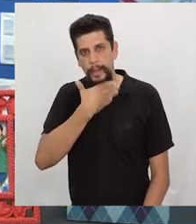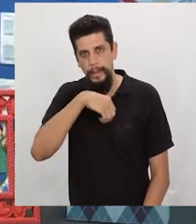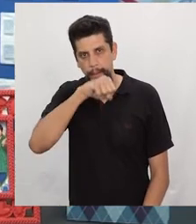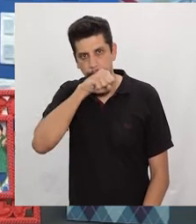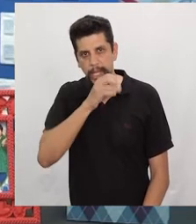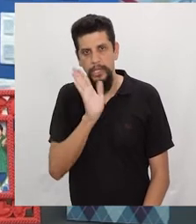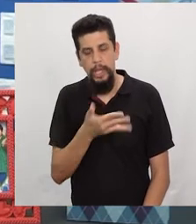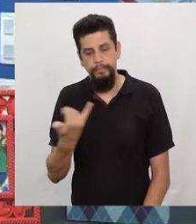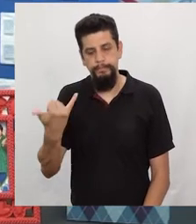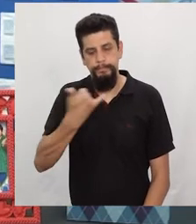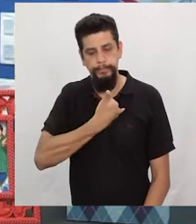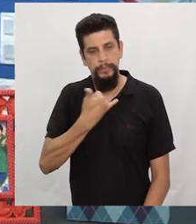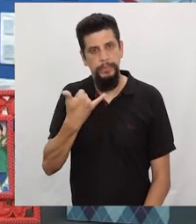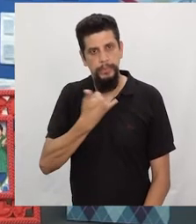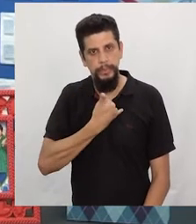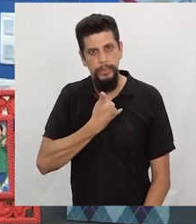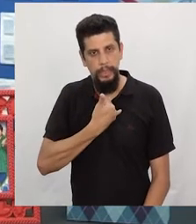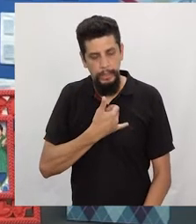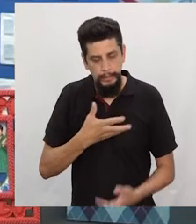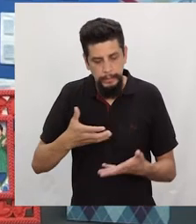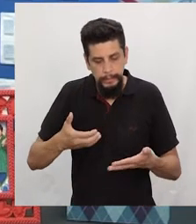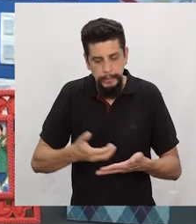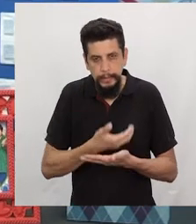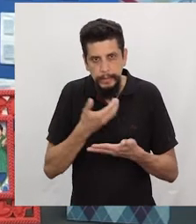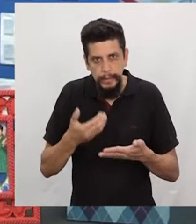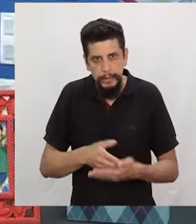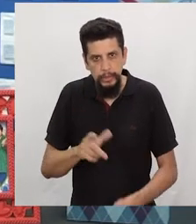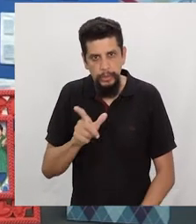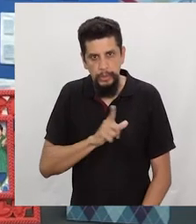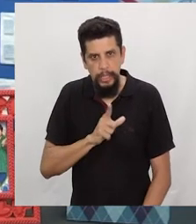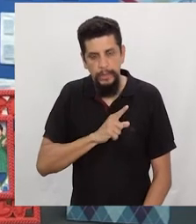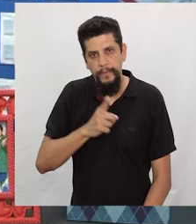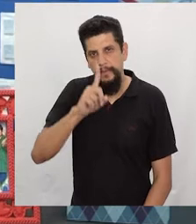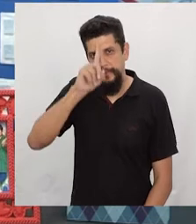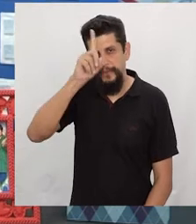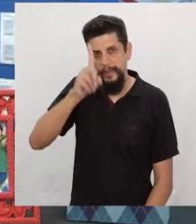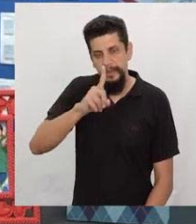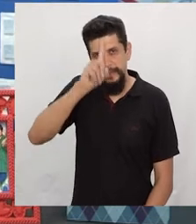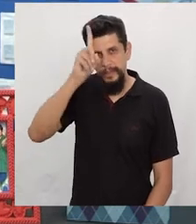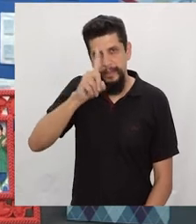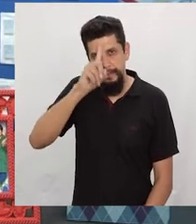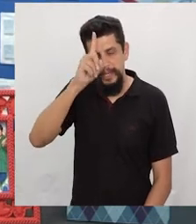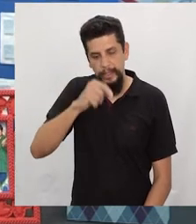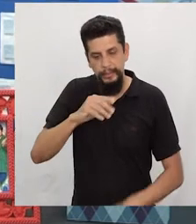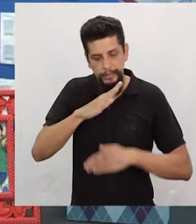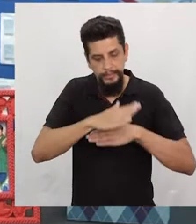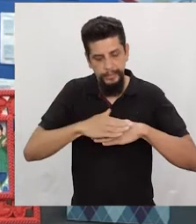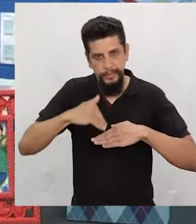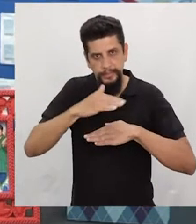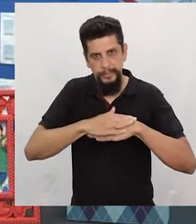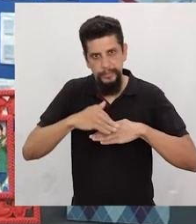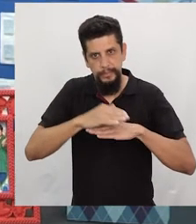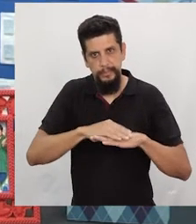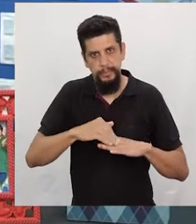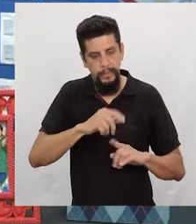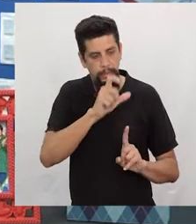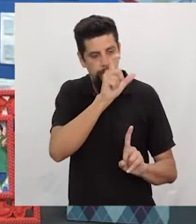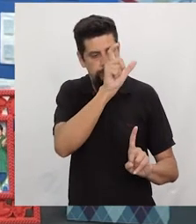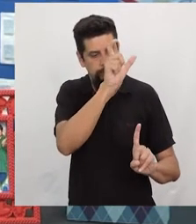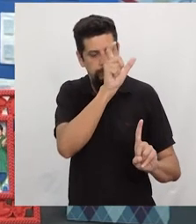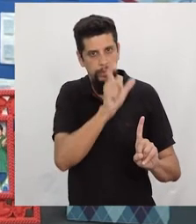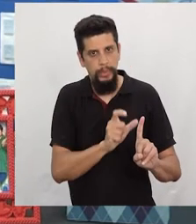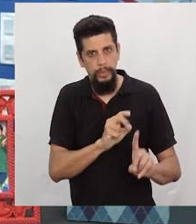tinha me contado que o estrogonofe havia sido inventado para agradar um certo